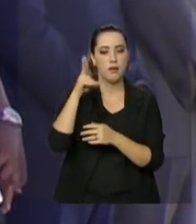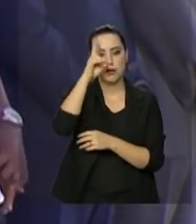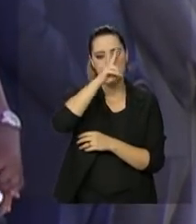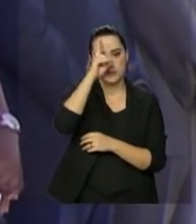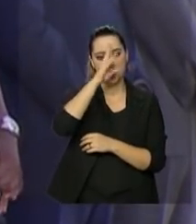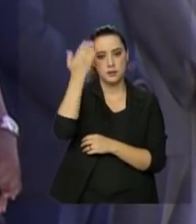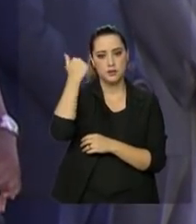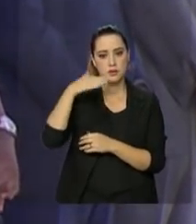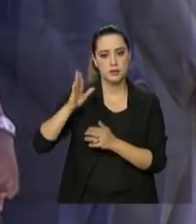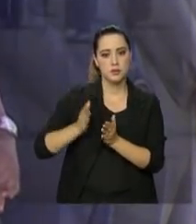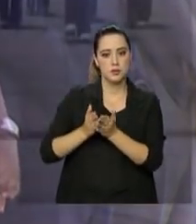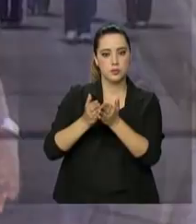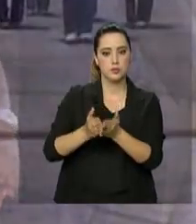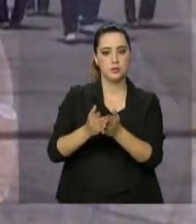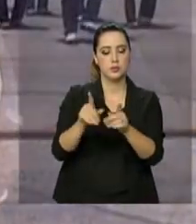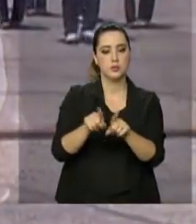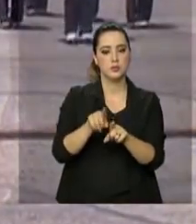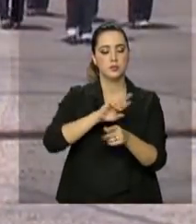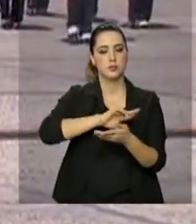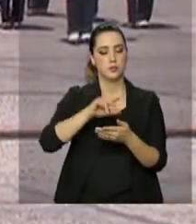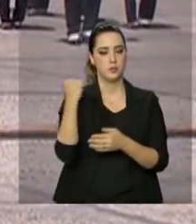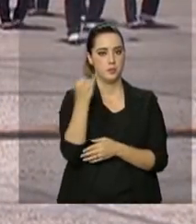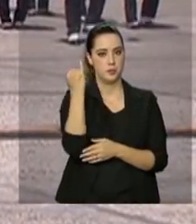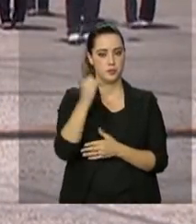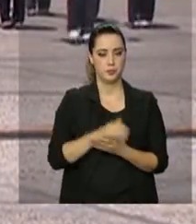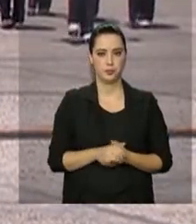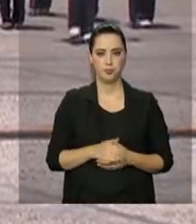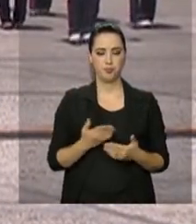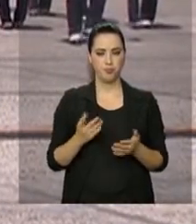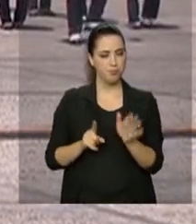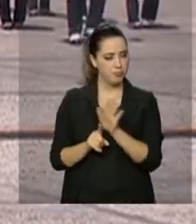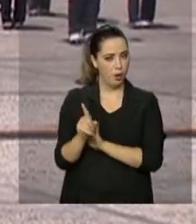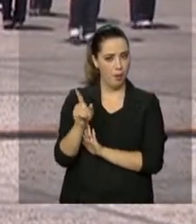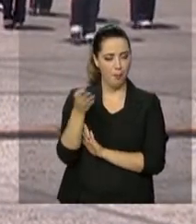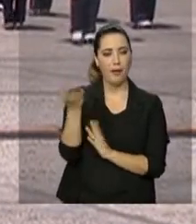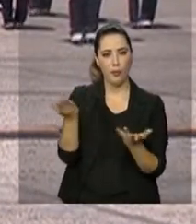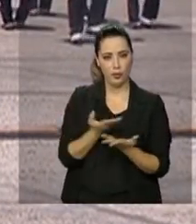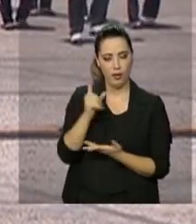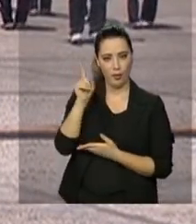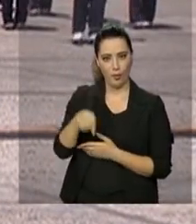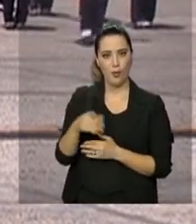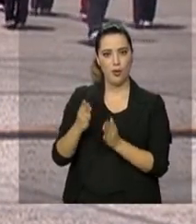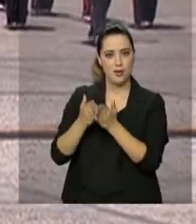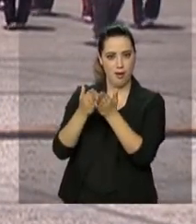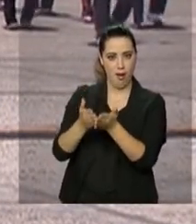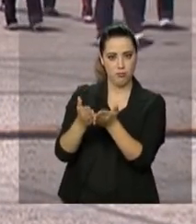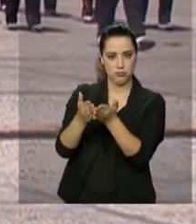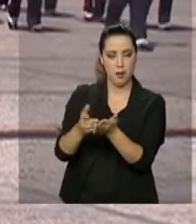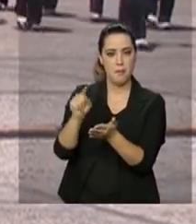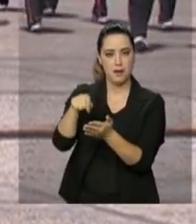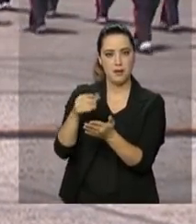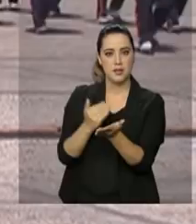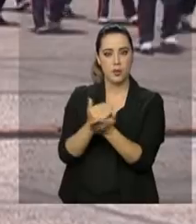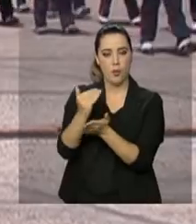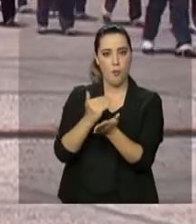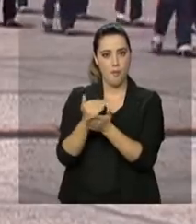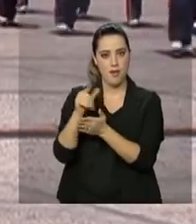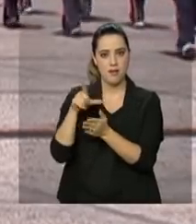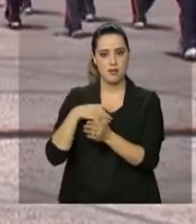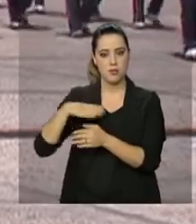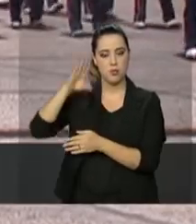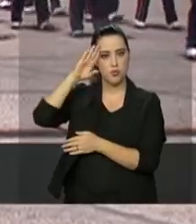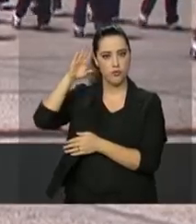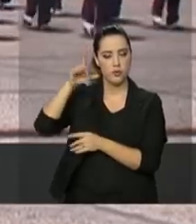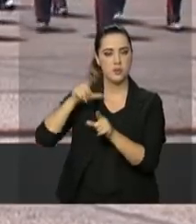grandes navegações e tudo. Agora, comandante, a Marinha do Brasil também é pioneira no ingresso de mulheres